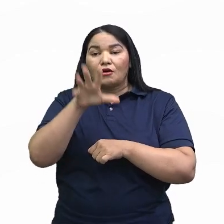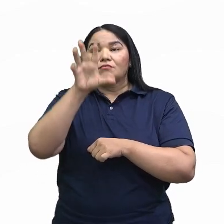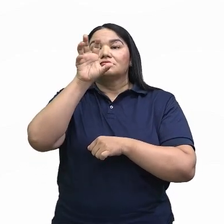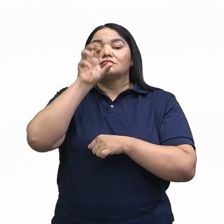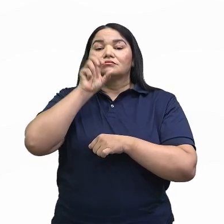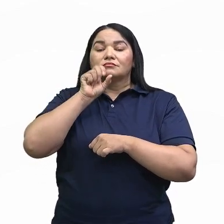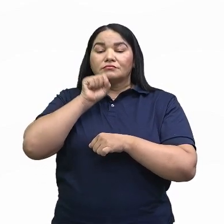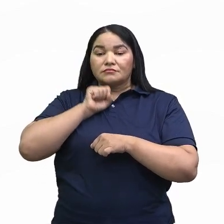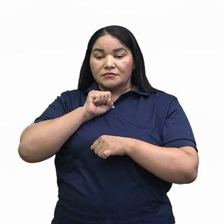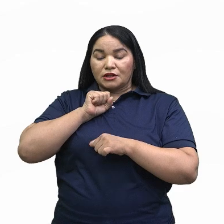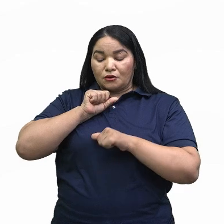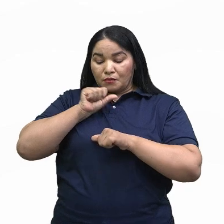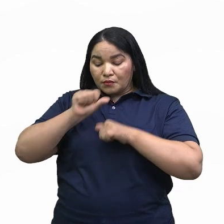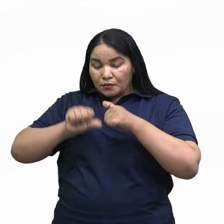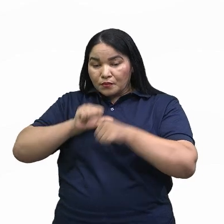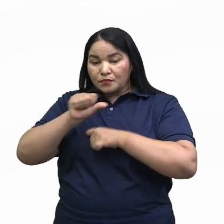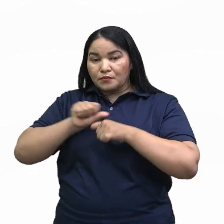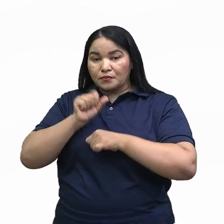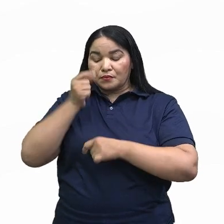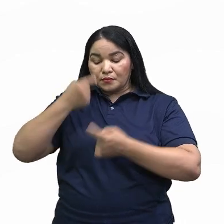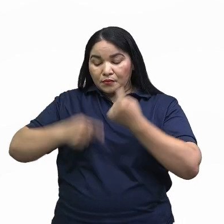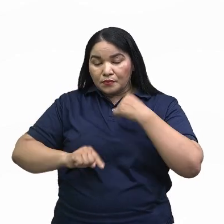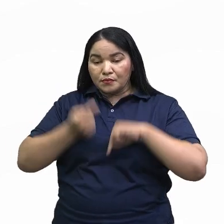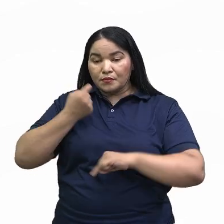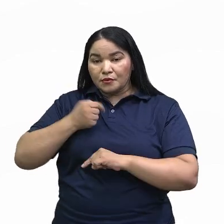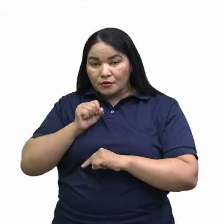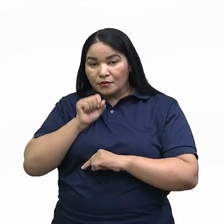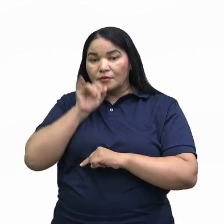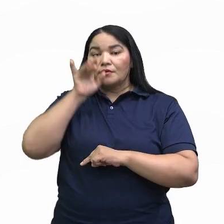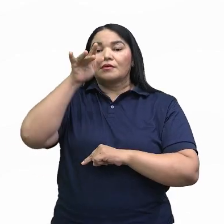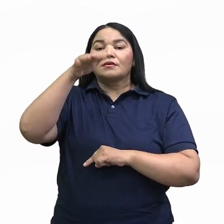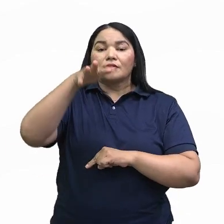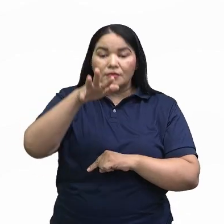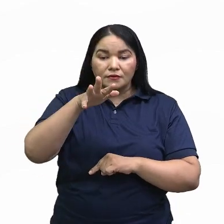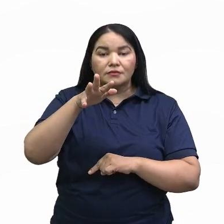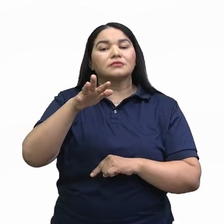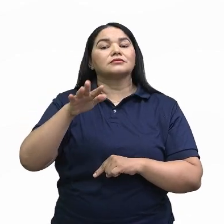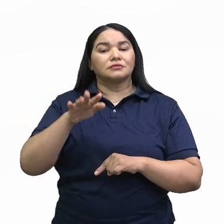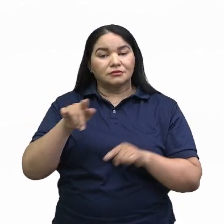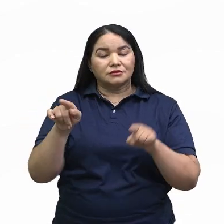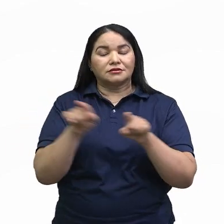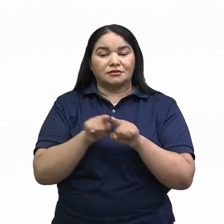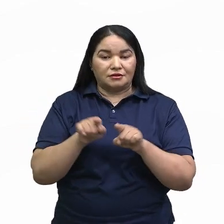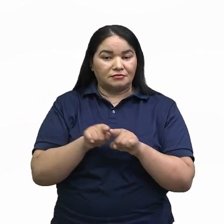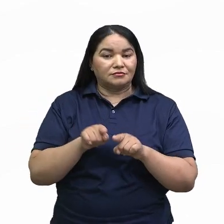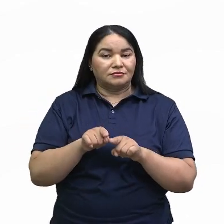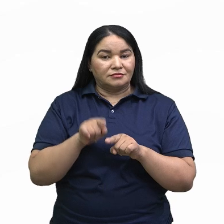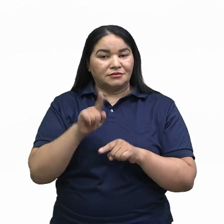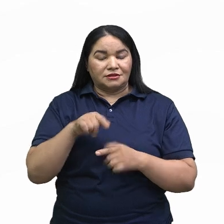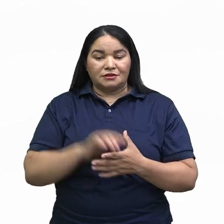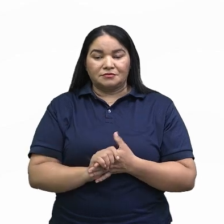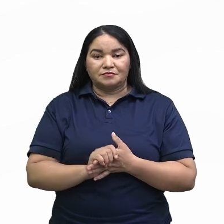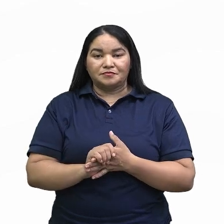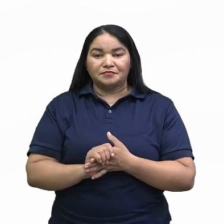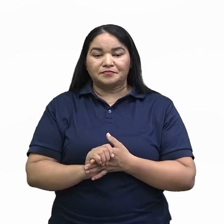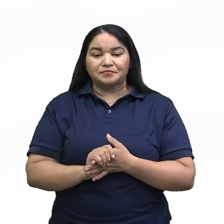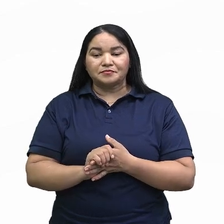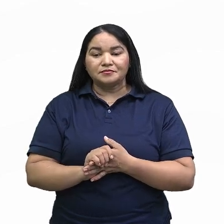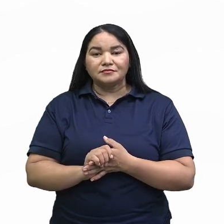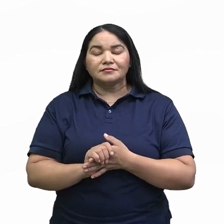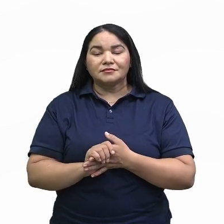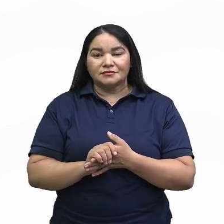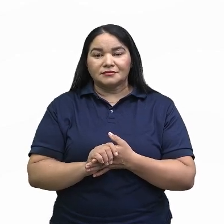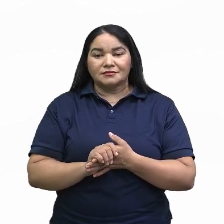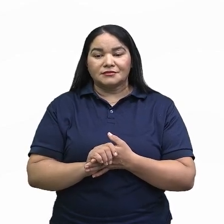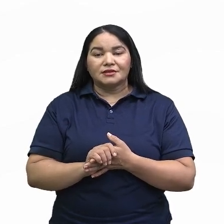ali o oxigênio para ser levado para todo o nosso corpo, e retira o gás carbônico, né, para que seja